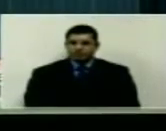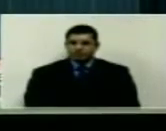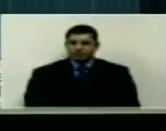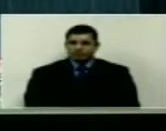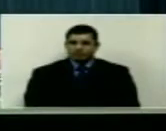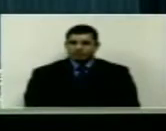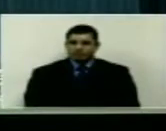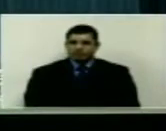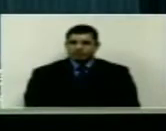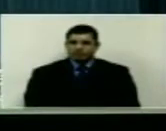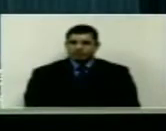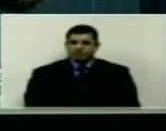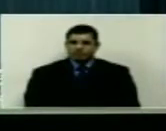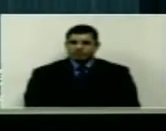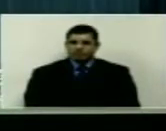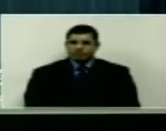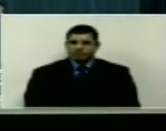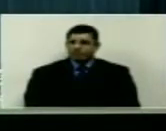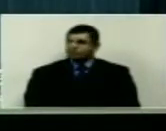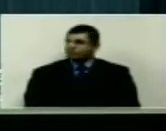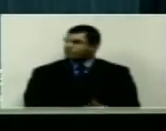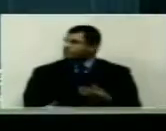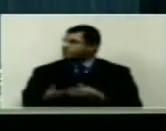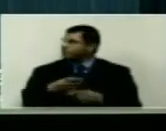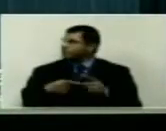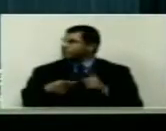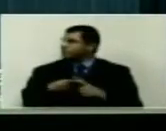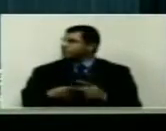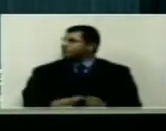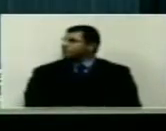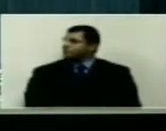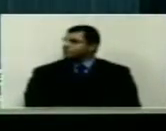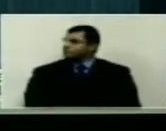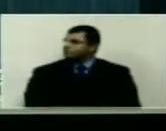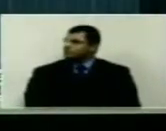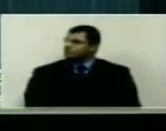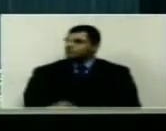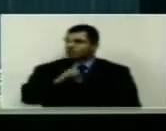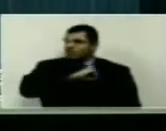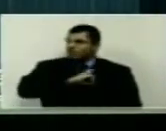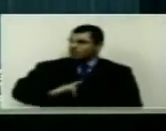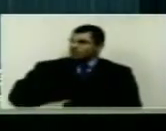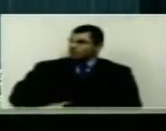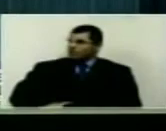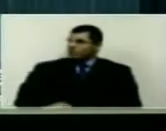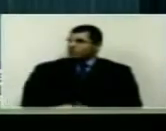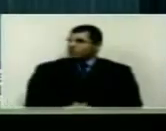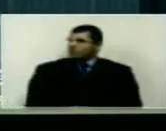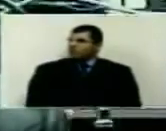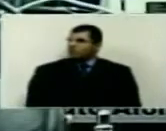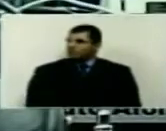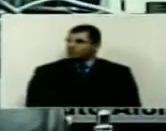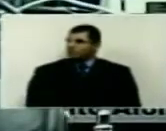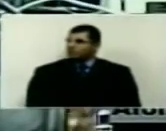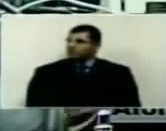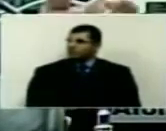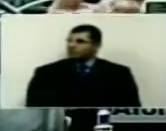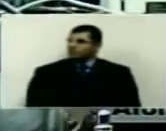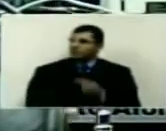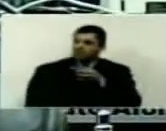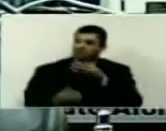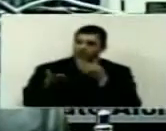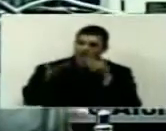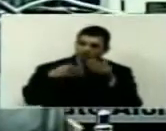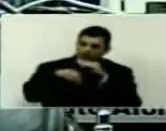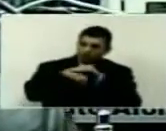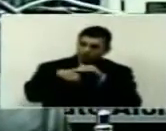de Manaus é um desses interesses. Ouço o deputado Wilson Lisboa. A mesa permite. Deputado Marcelo, esse